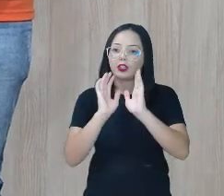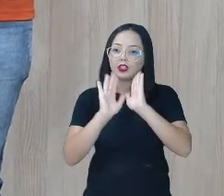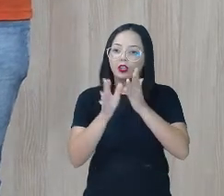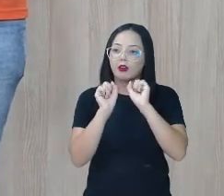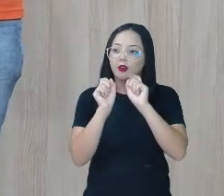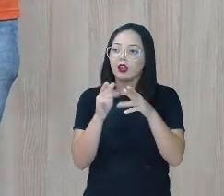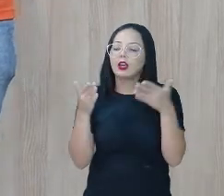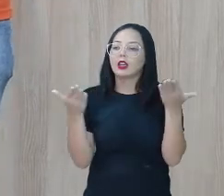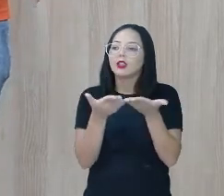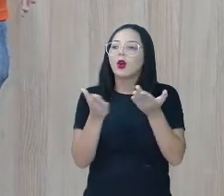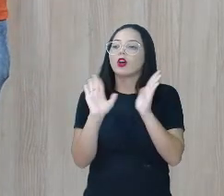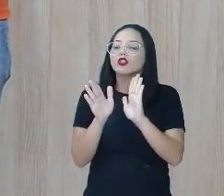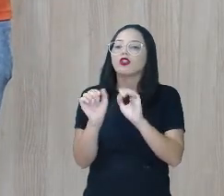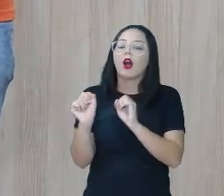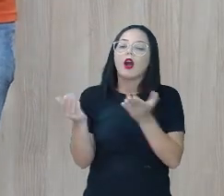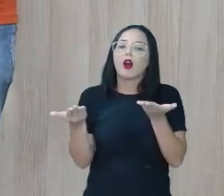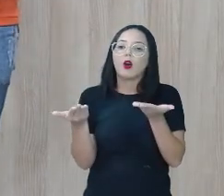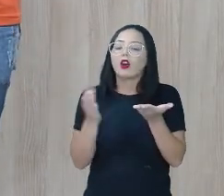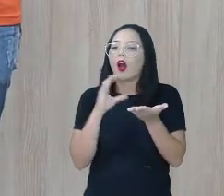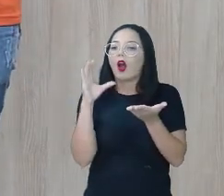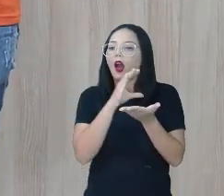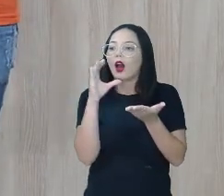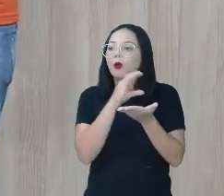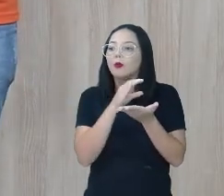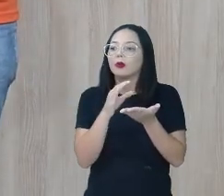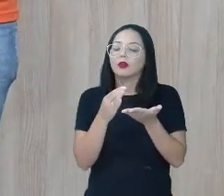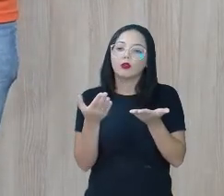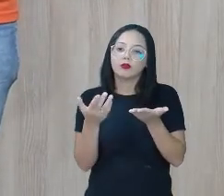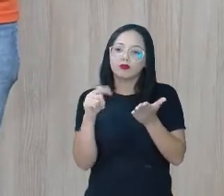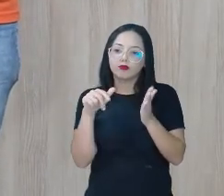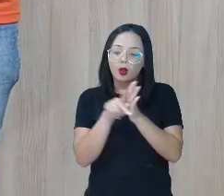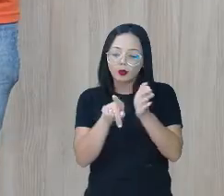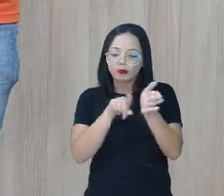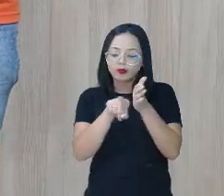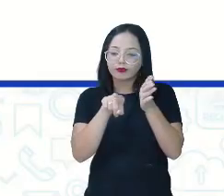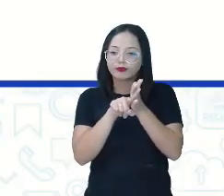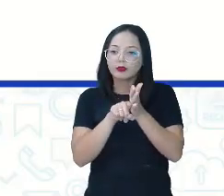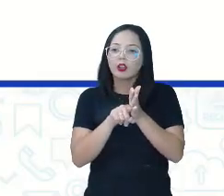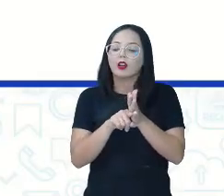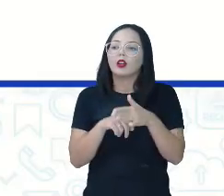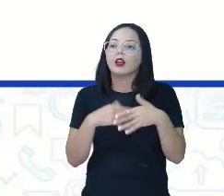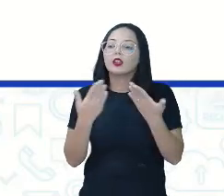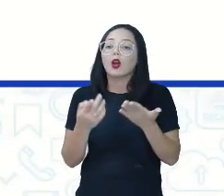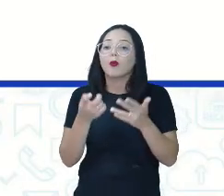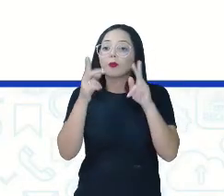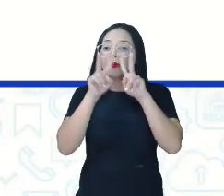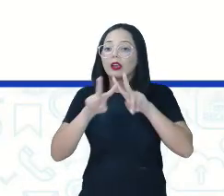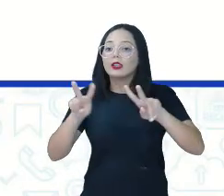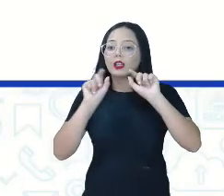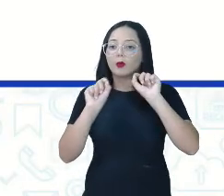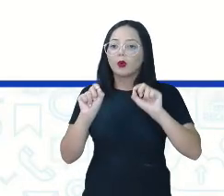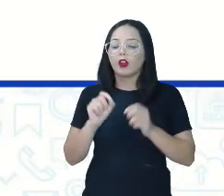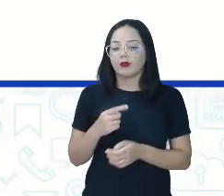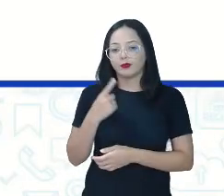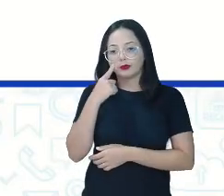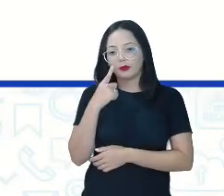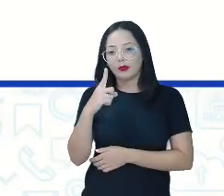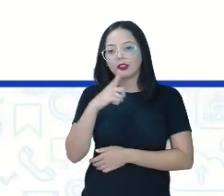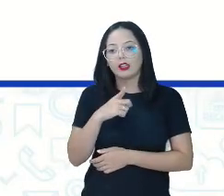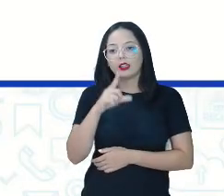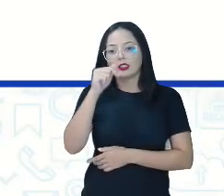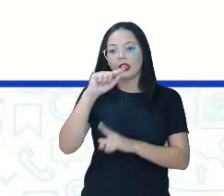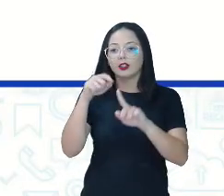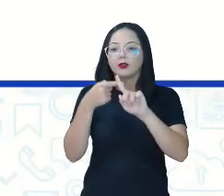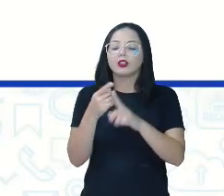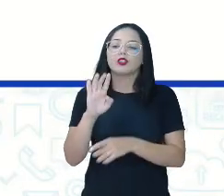bom? Então, passando aqui rapidamente por essa questão aqui dos produtos, observa o seguinte, ó, eu tenho aí